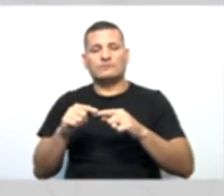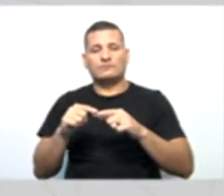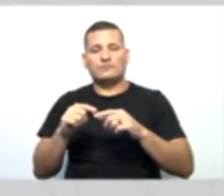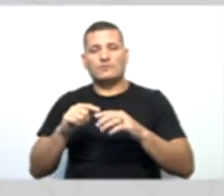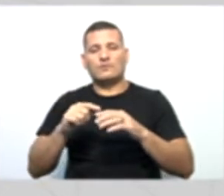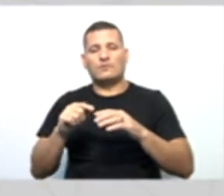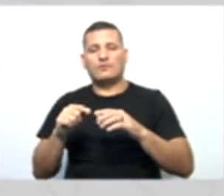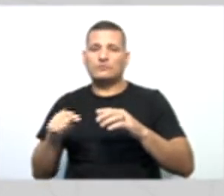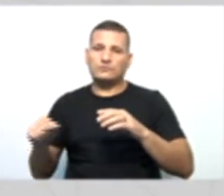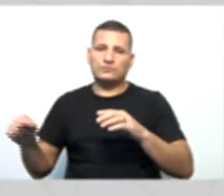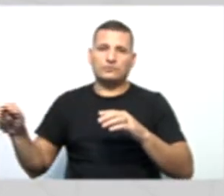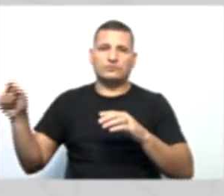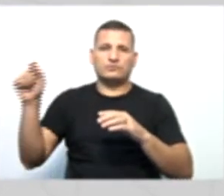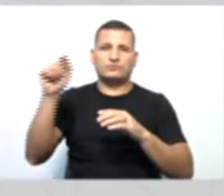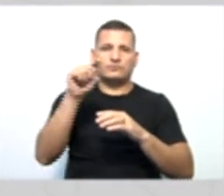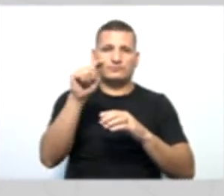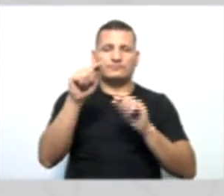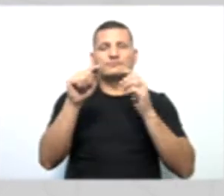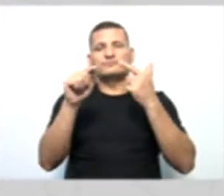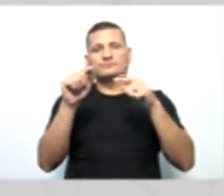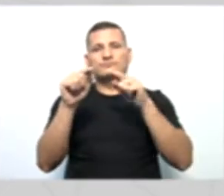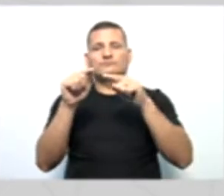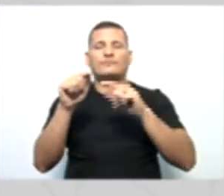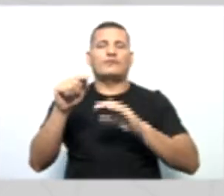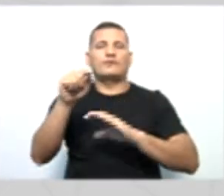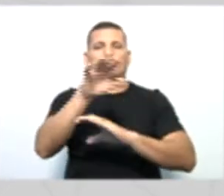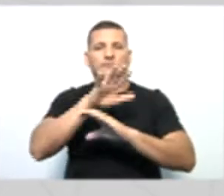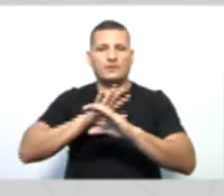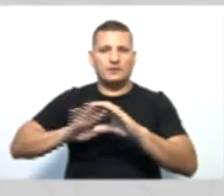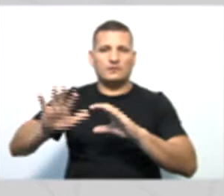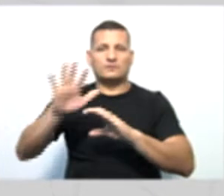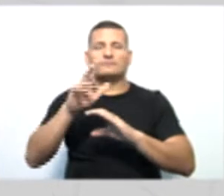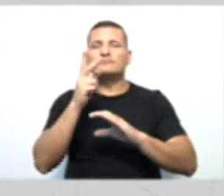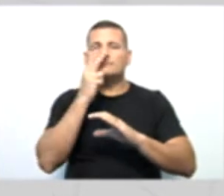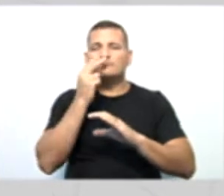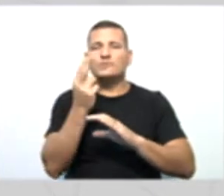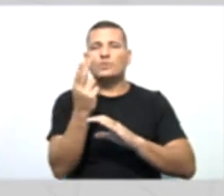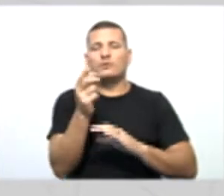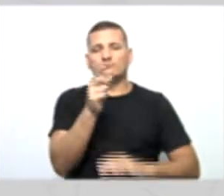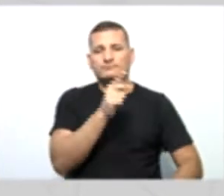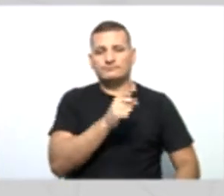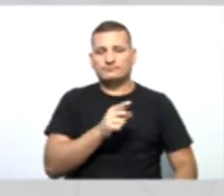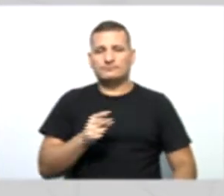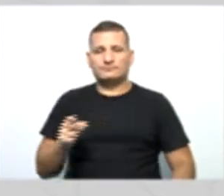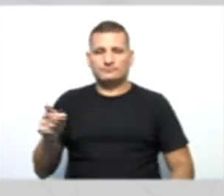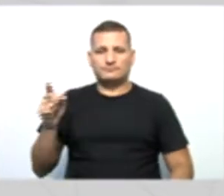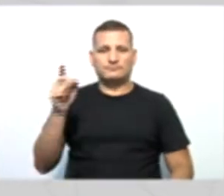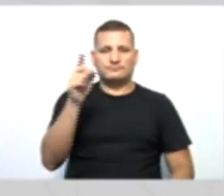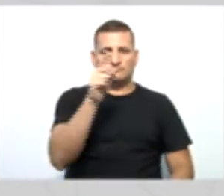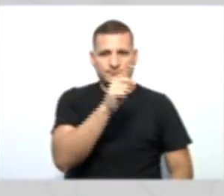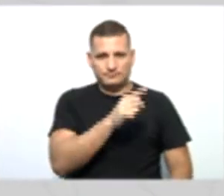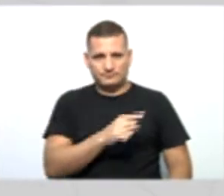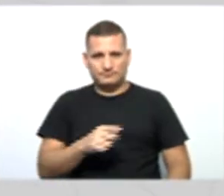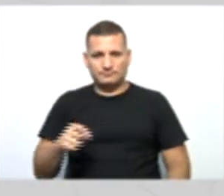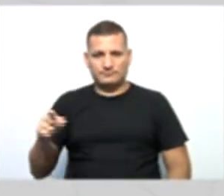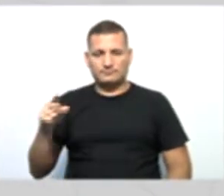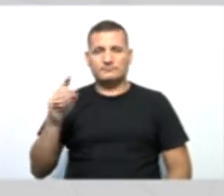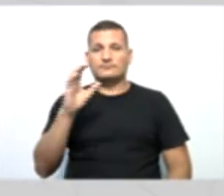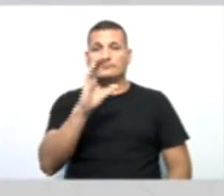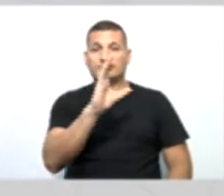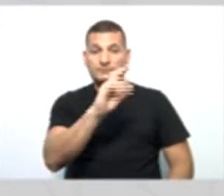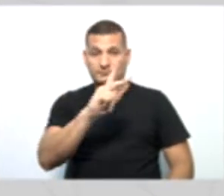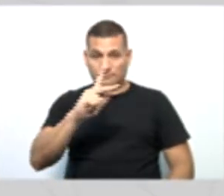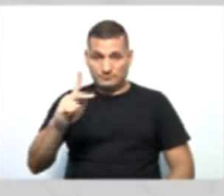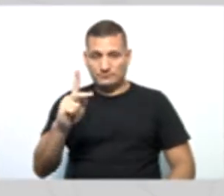gente? Volta para o ambiente. É como se fosse um ciclo constante. A cooperativa recebe